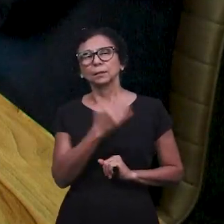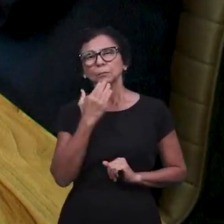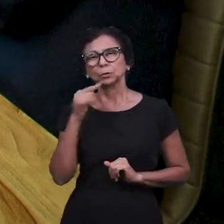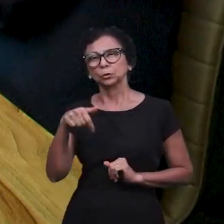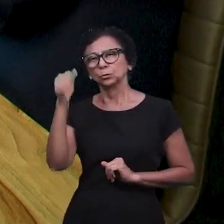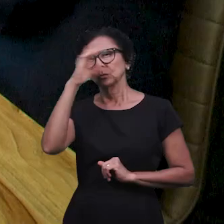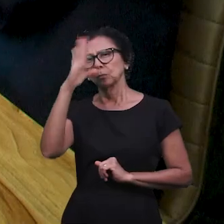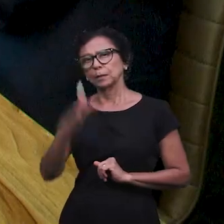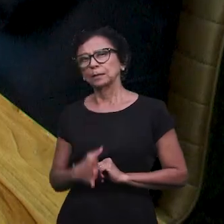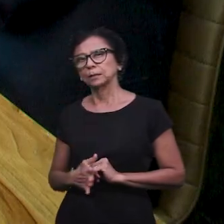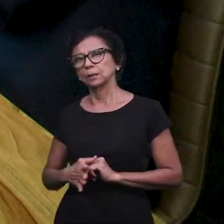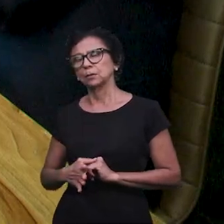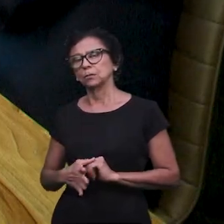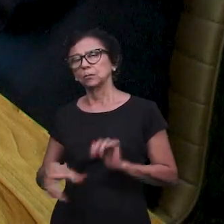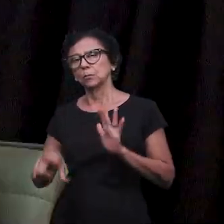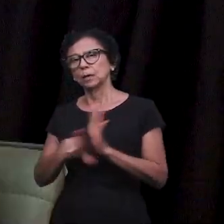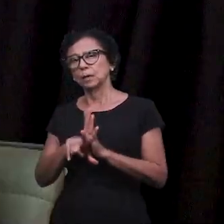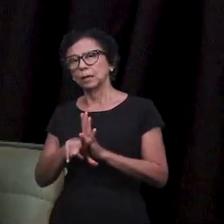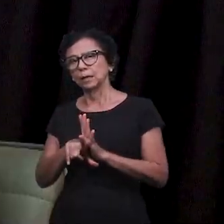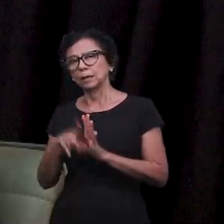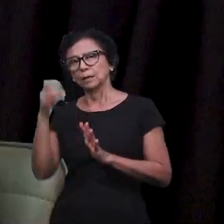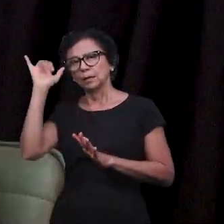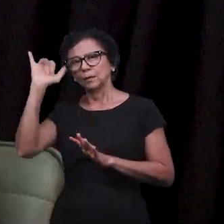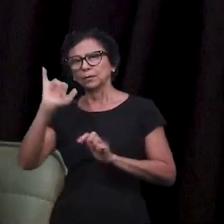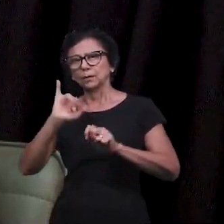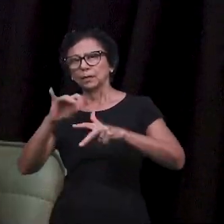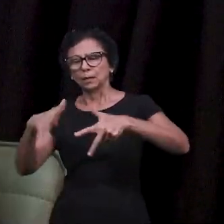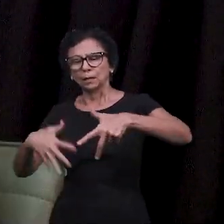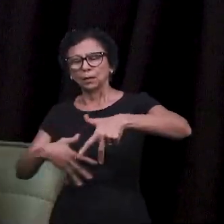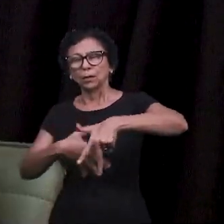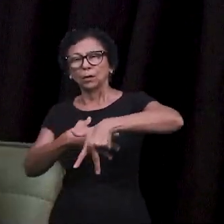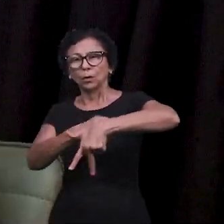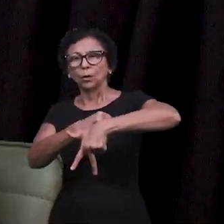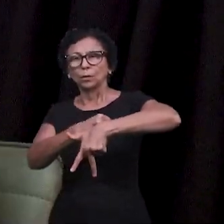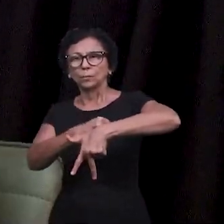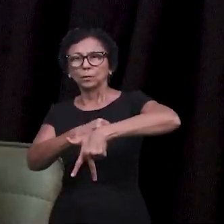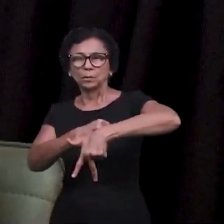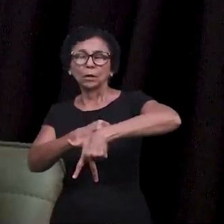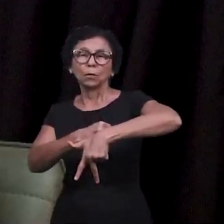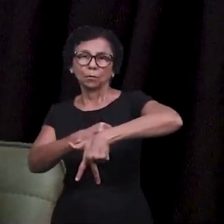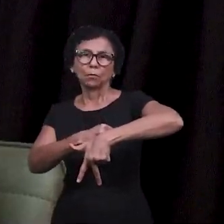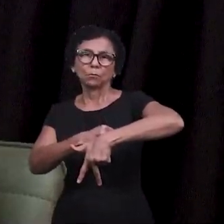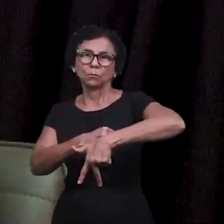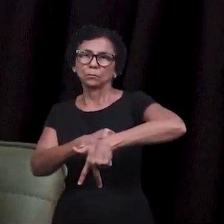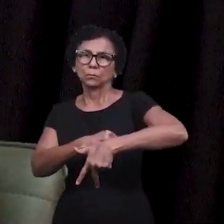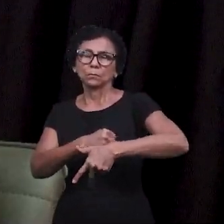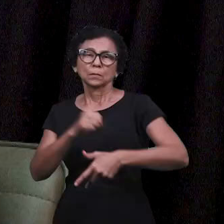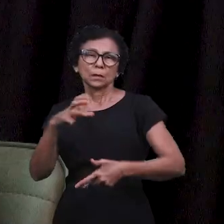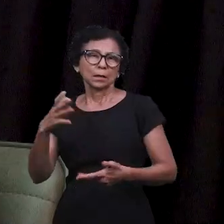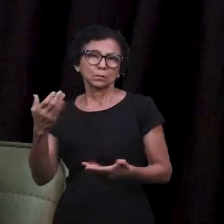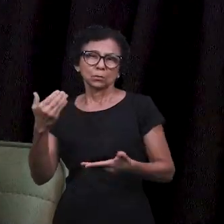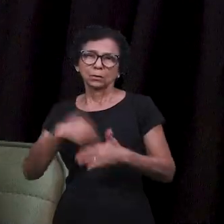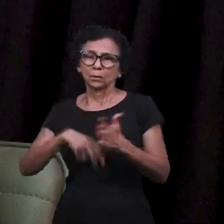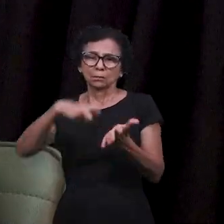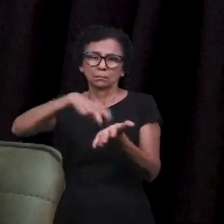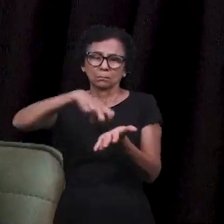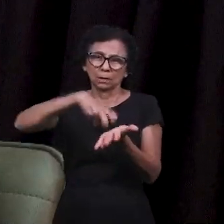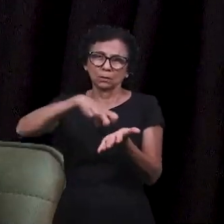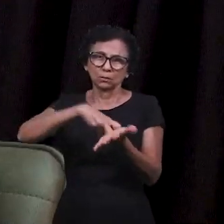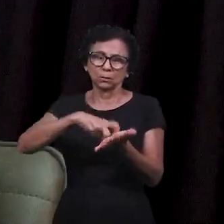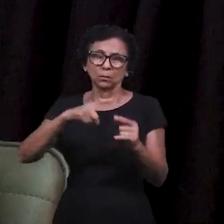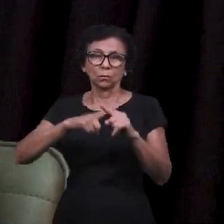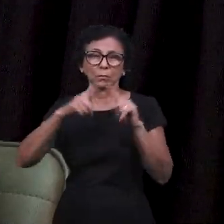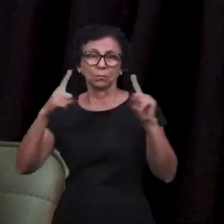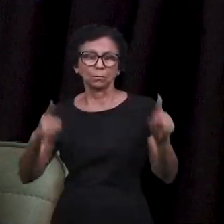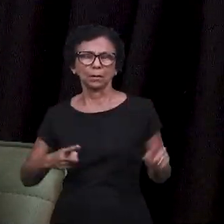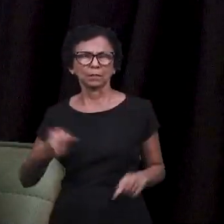setor privado. Porque até então o que nós tínhamos era só a punição de corrupção na esfera penal. Sim. O Brasil ele vem caminhando desde